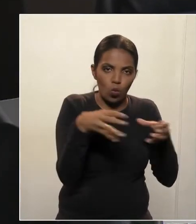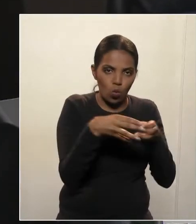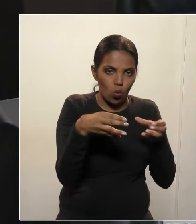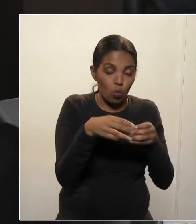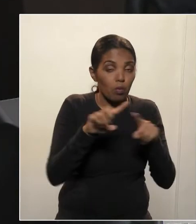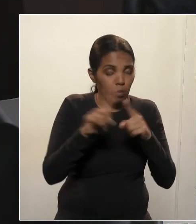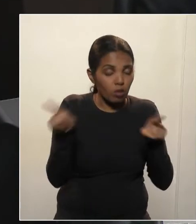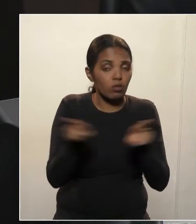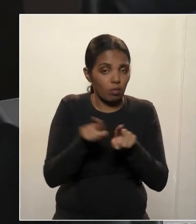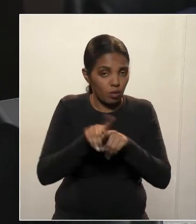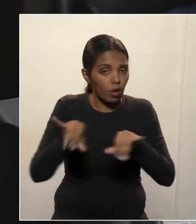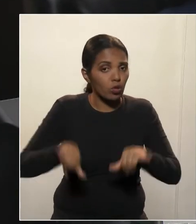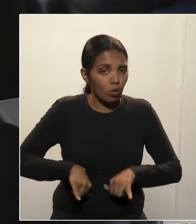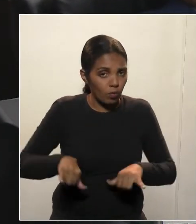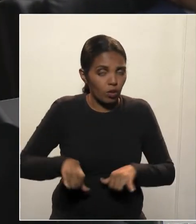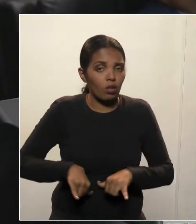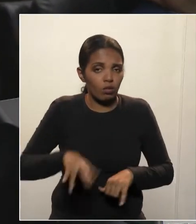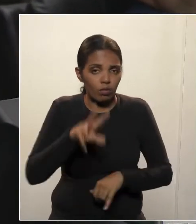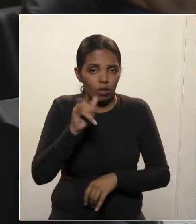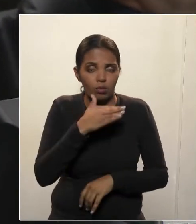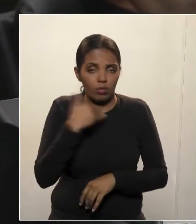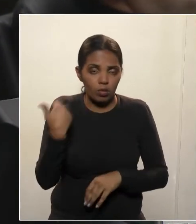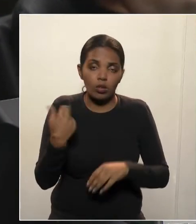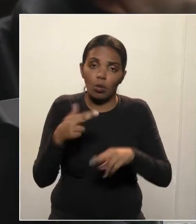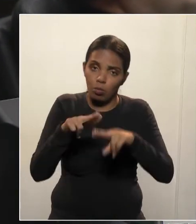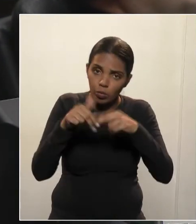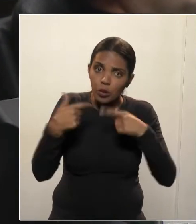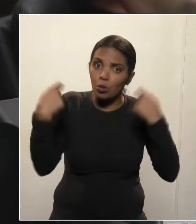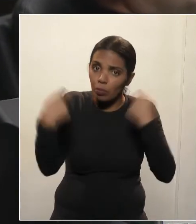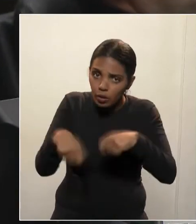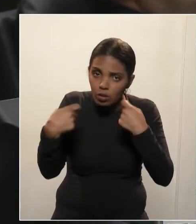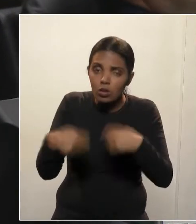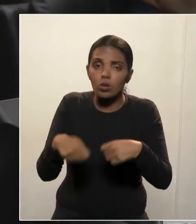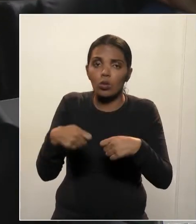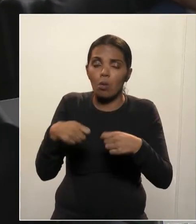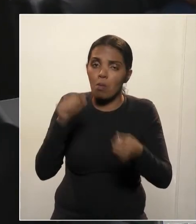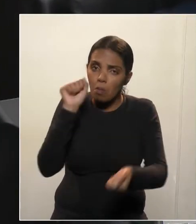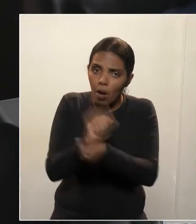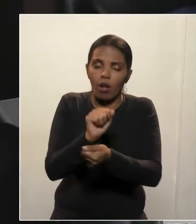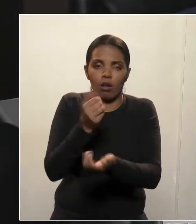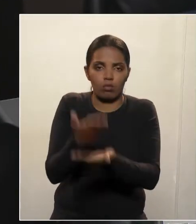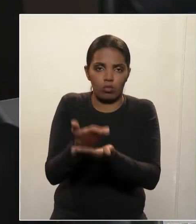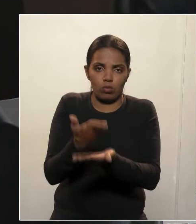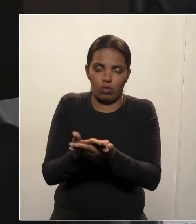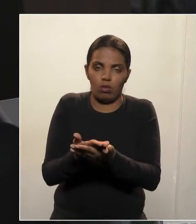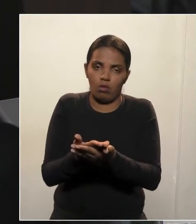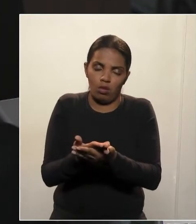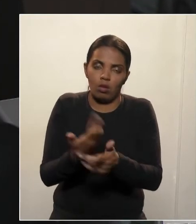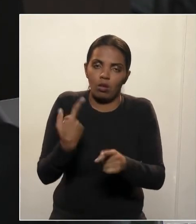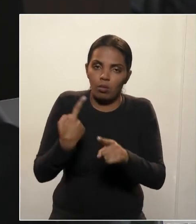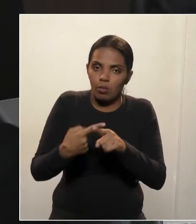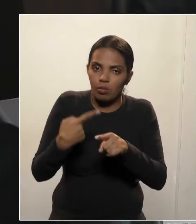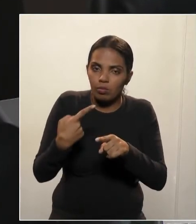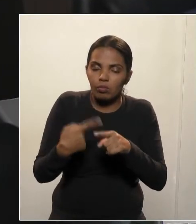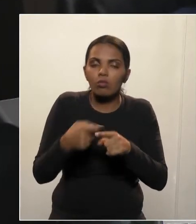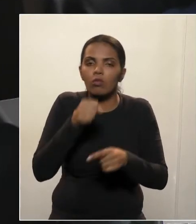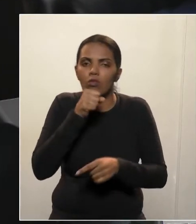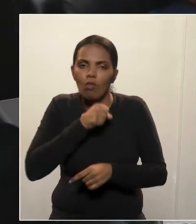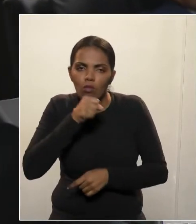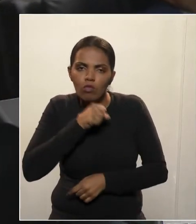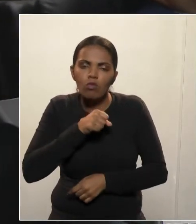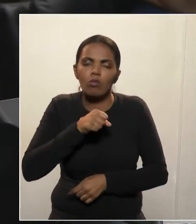também pelo vírus, o que reforça a necessidade aí de que as aulas sejam realmente suspensas. Há essa questão dos avós